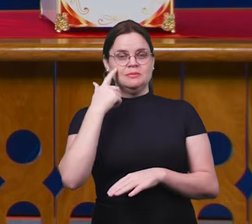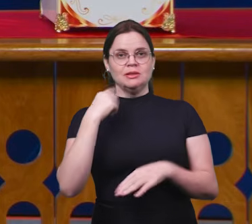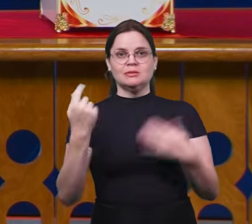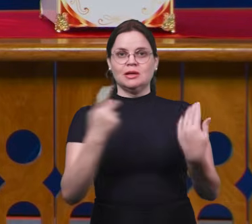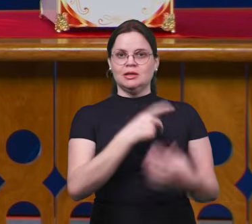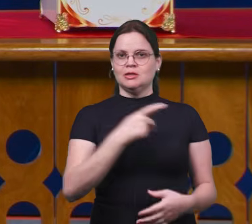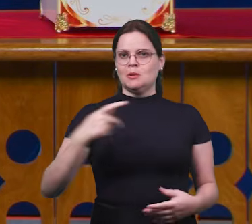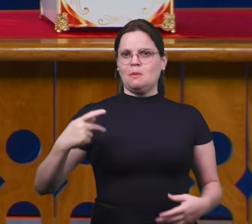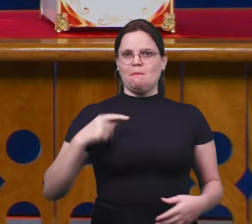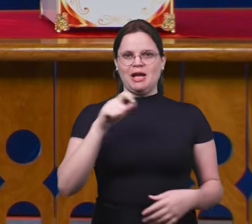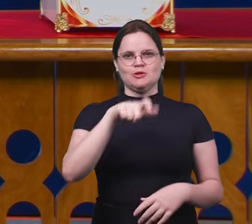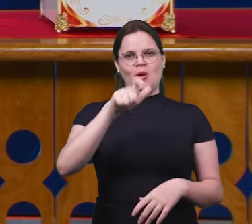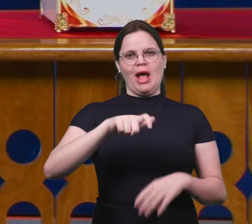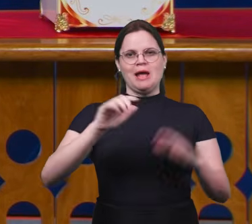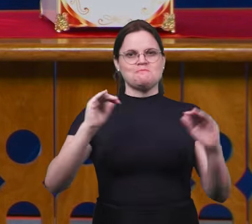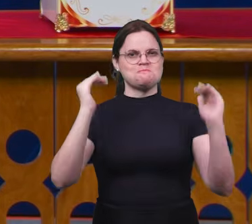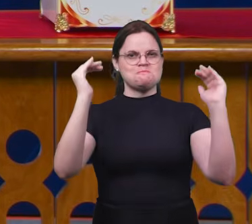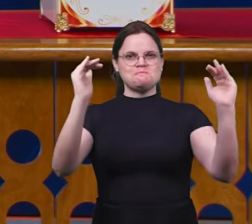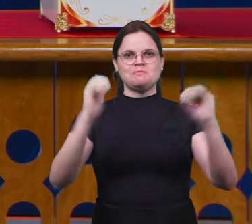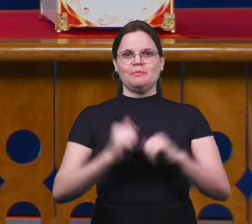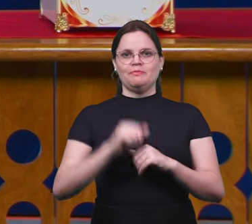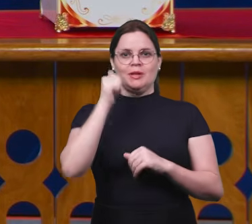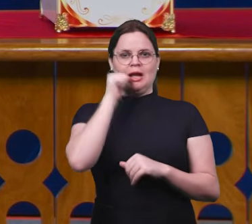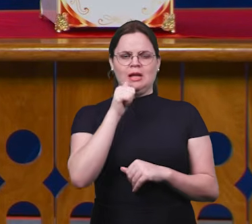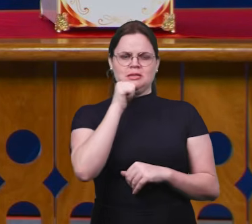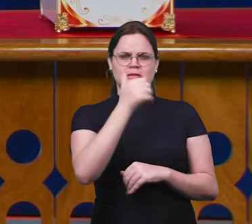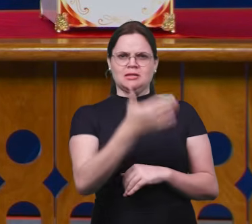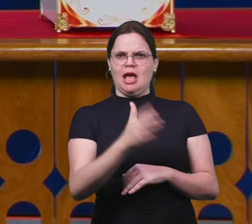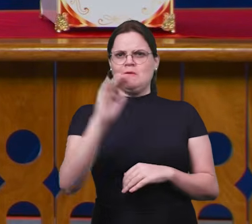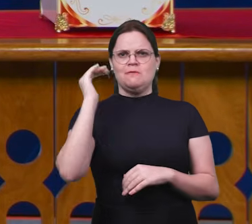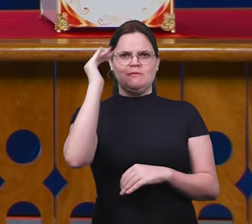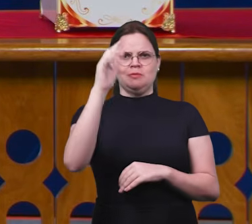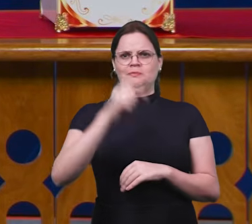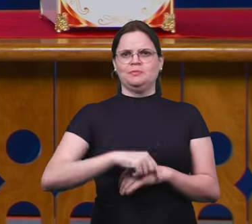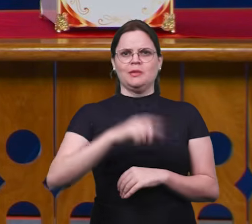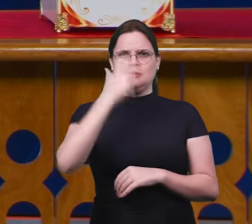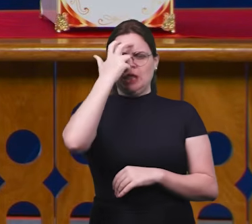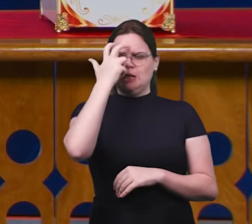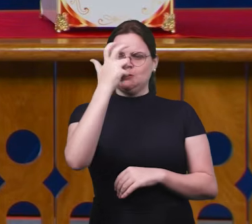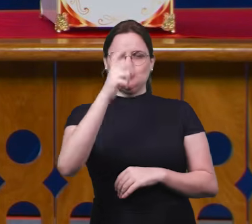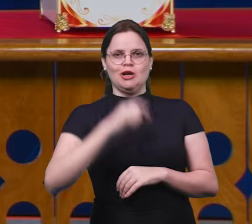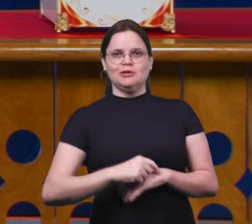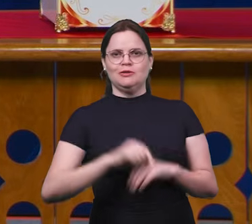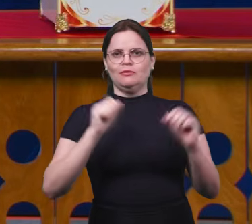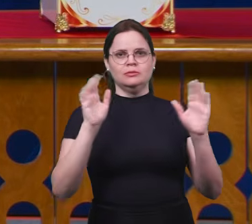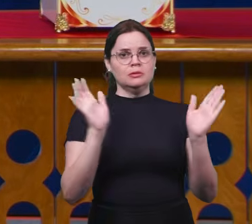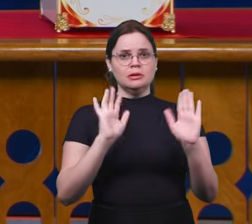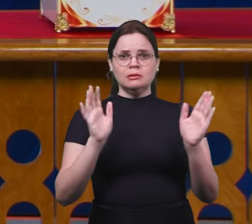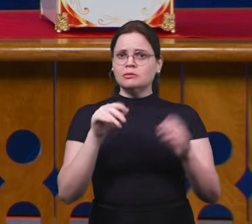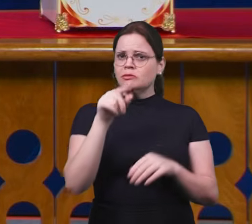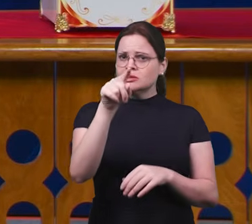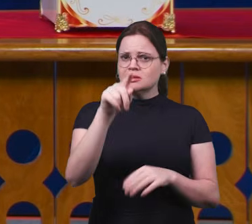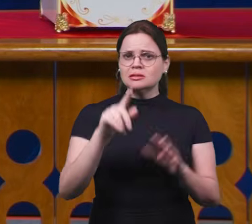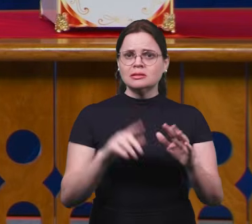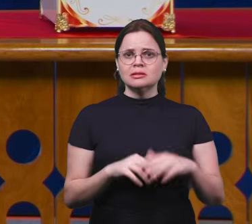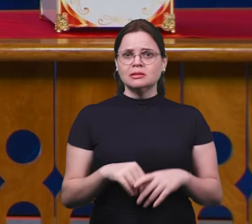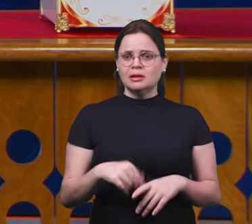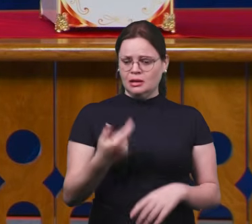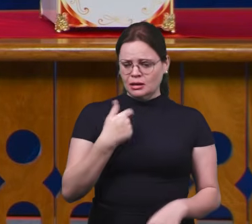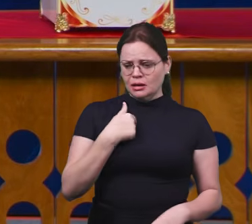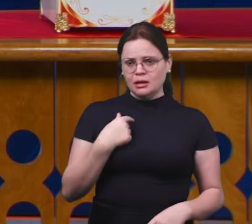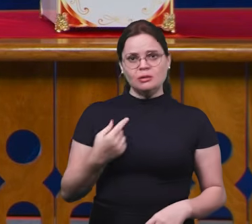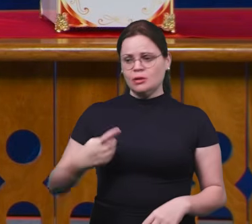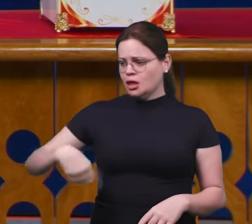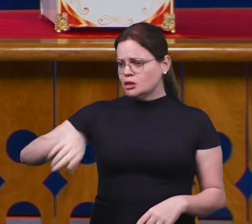o pastor seja esse grande homem, que a irmã fulana seja essa grande mulher. Mas é você, sou